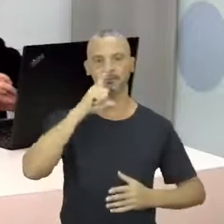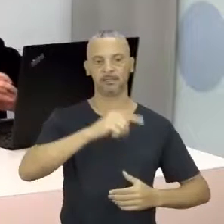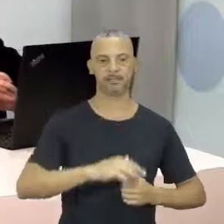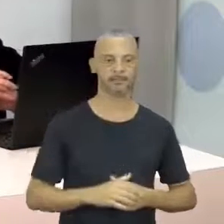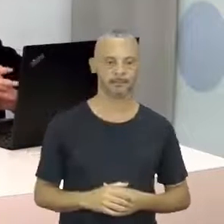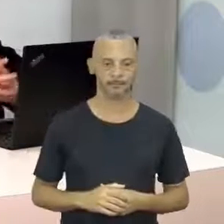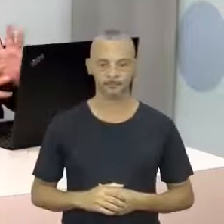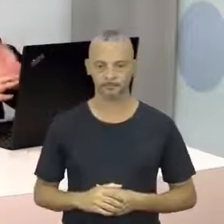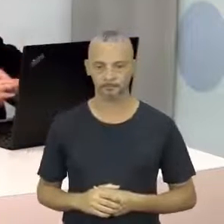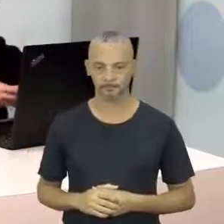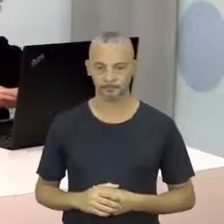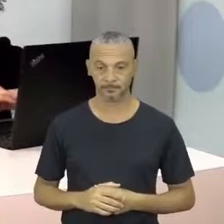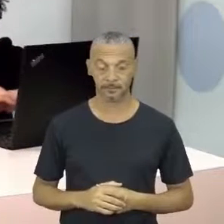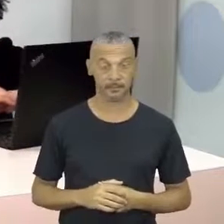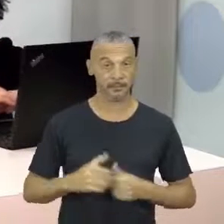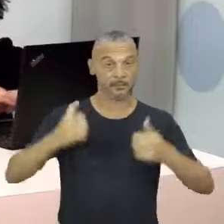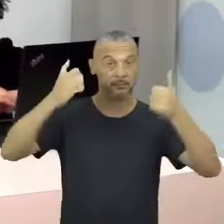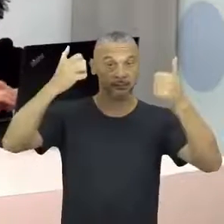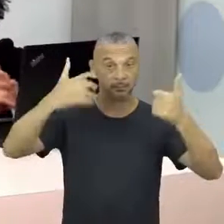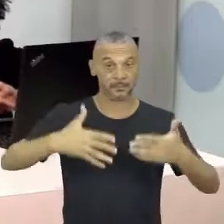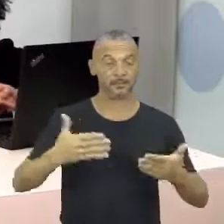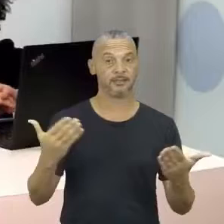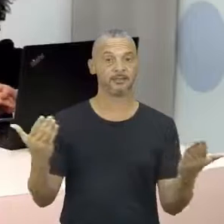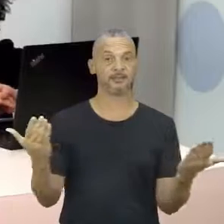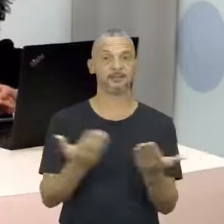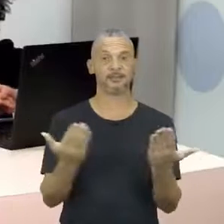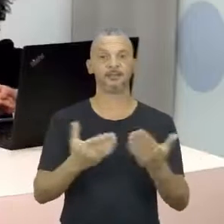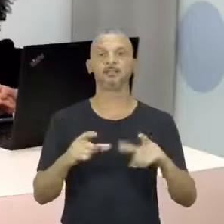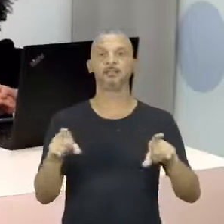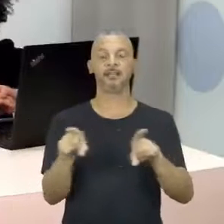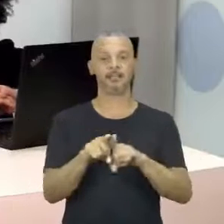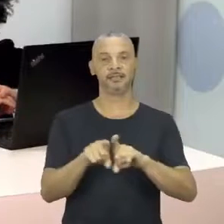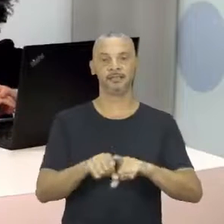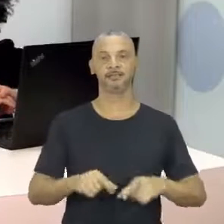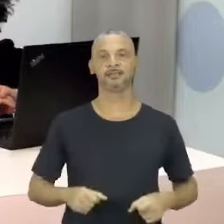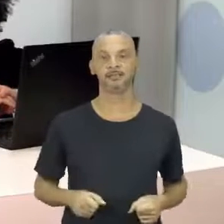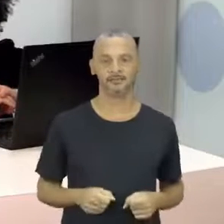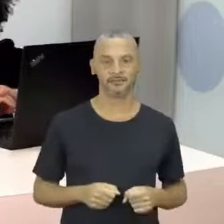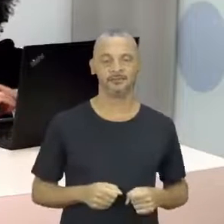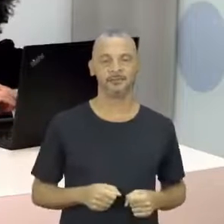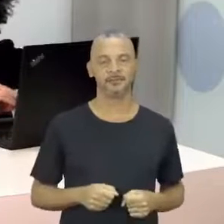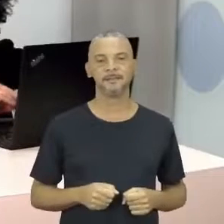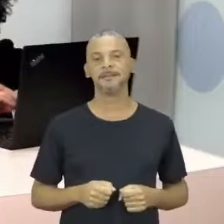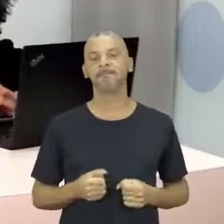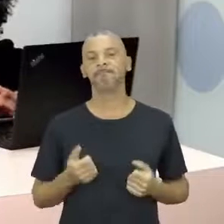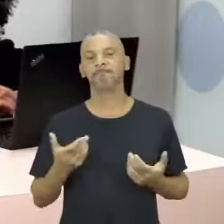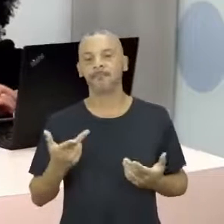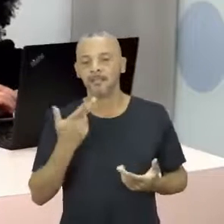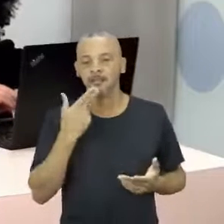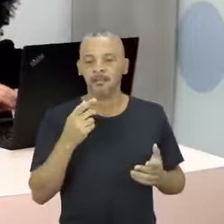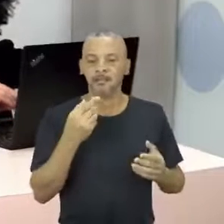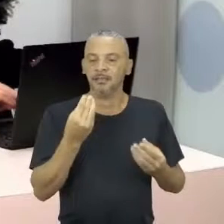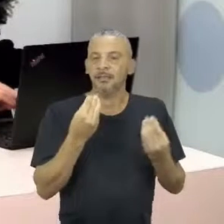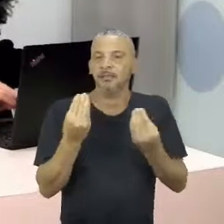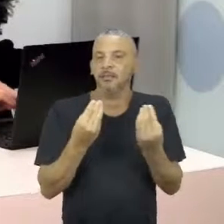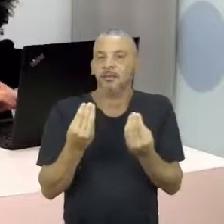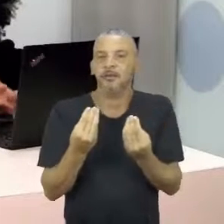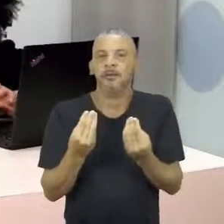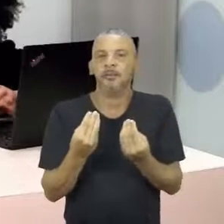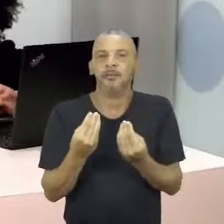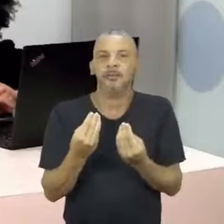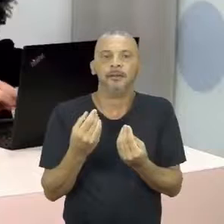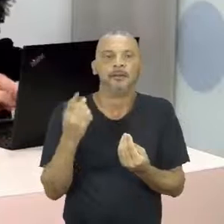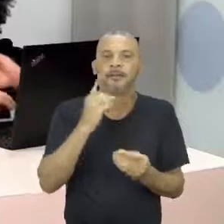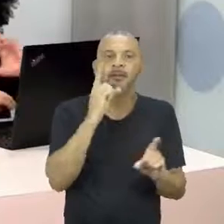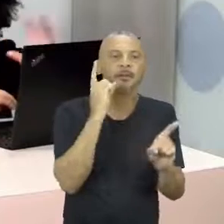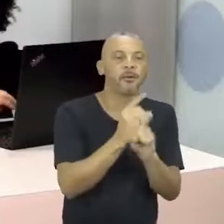Certo. Eu queria já pontuar aqui uma questão, o pessoal está falando de erro no perfil da sede, já tentando acessar a sede, informando que não encontra